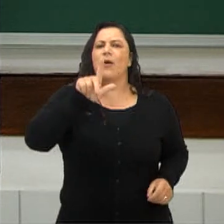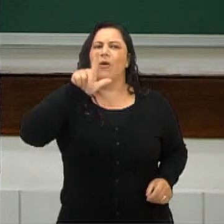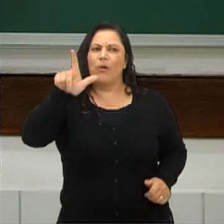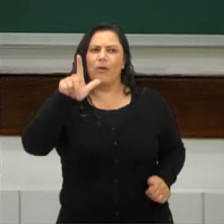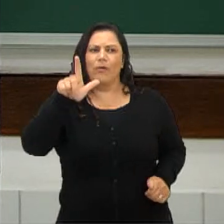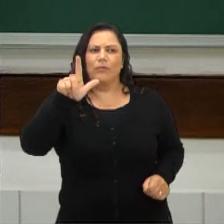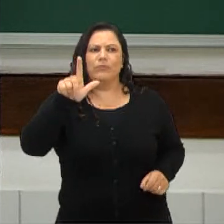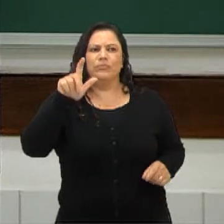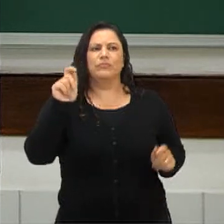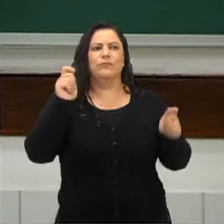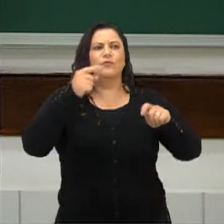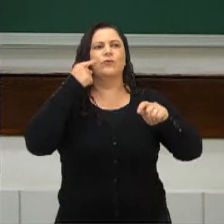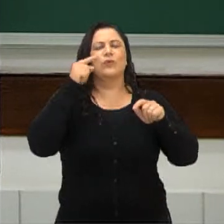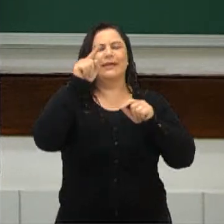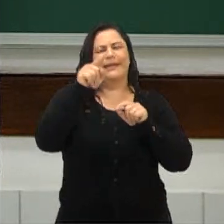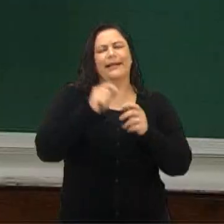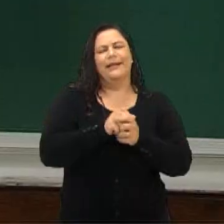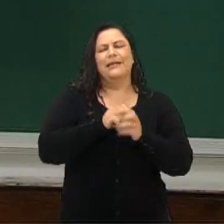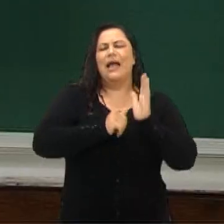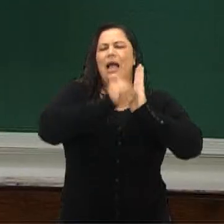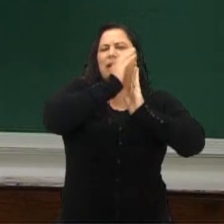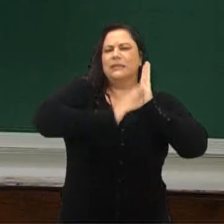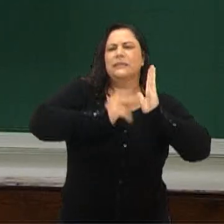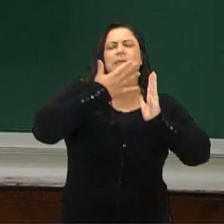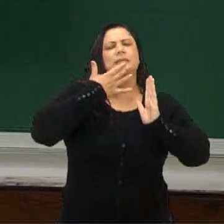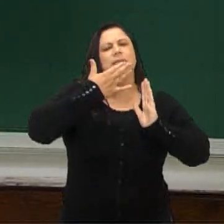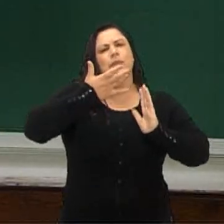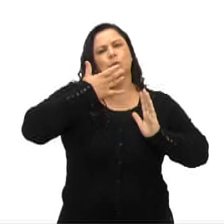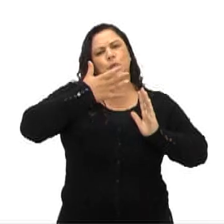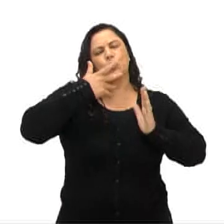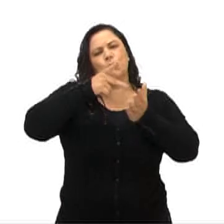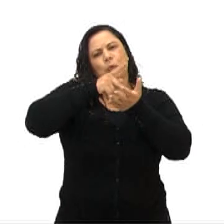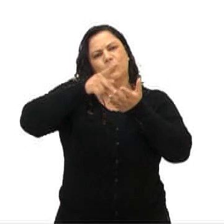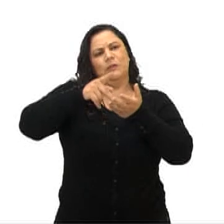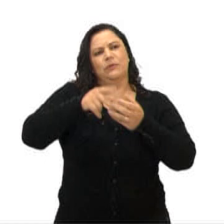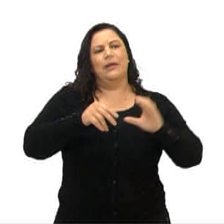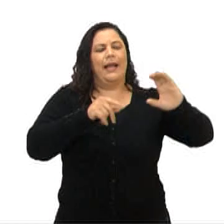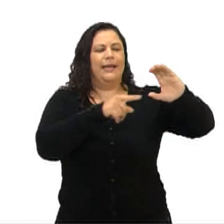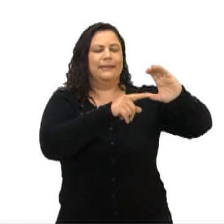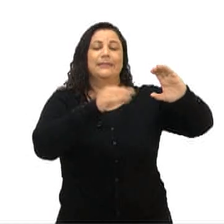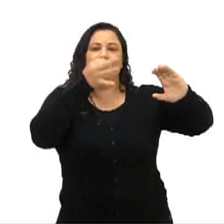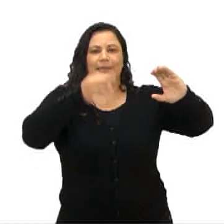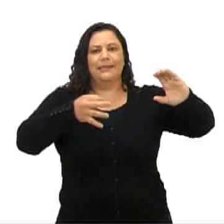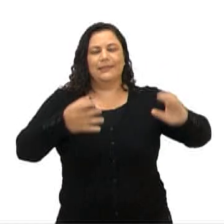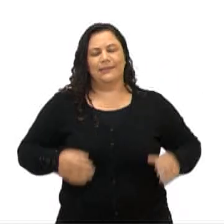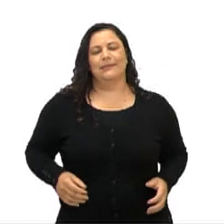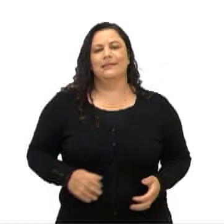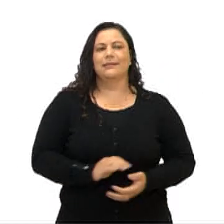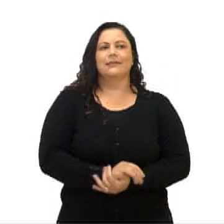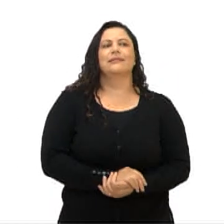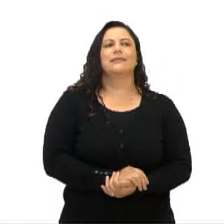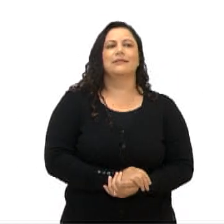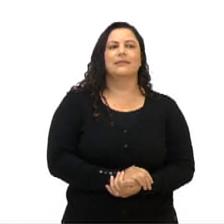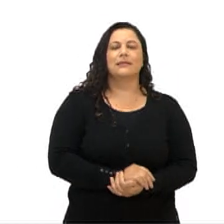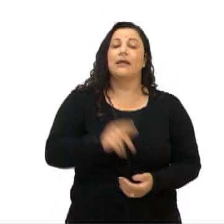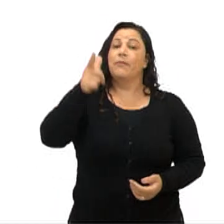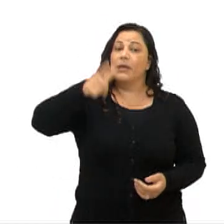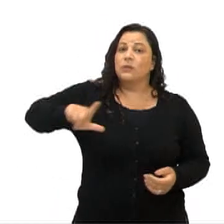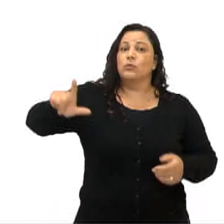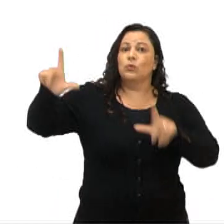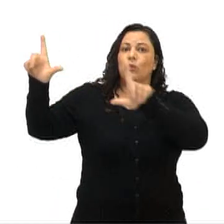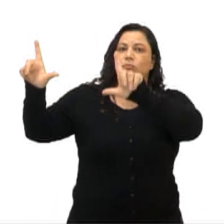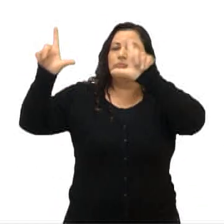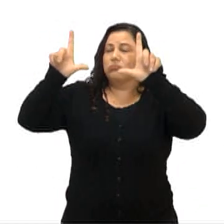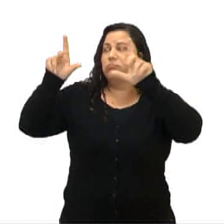as cores, usar as cores mais puras, né? Então, a alternativa C, correta, tá? Mais uma obra dele aqui, o